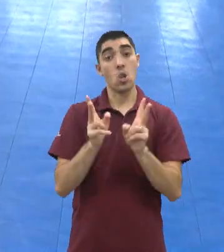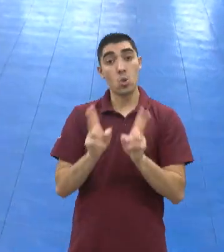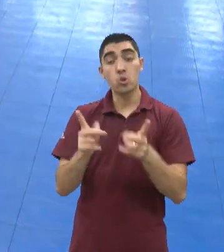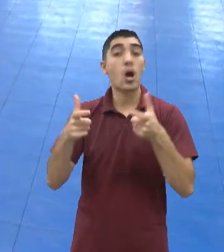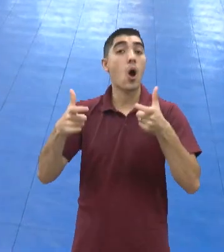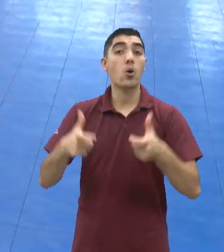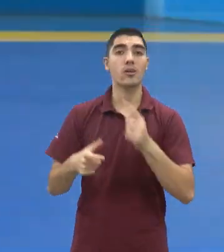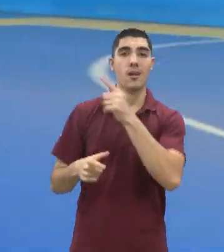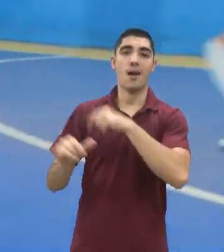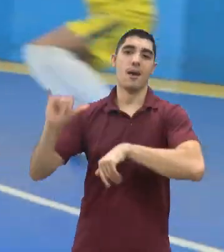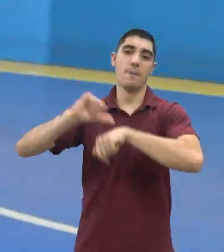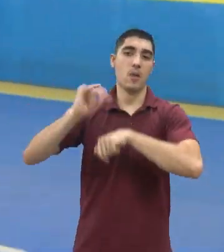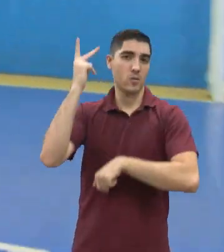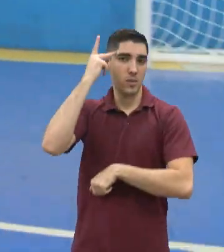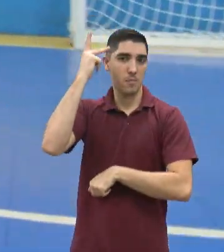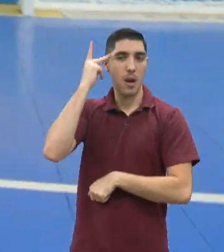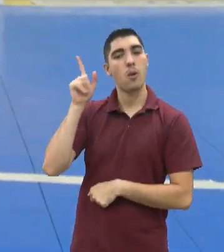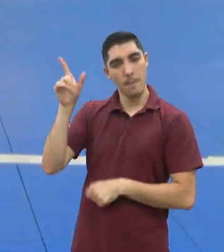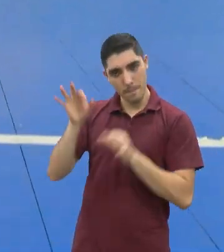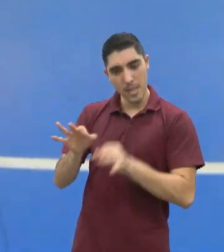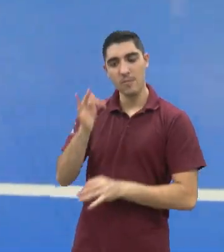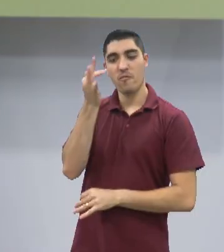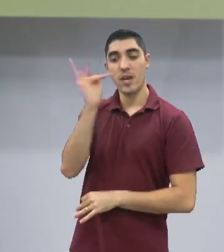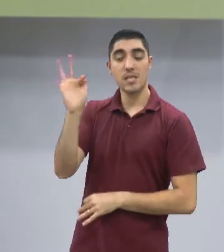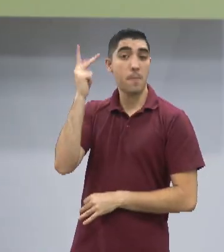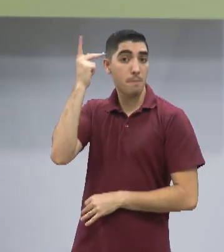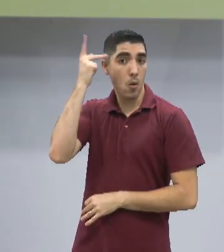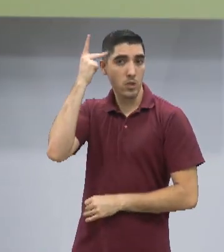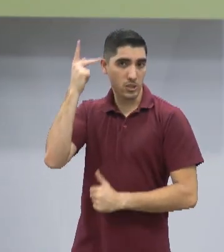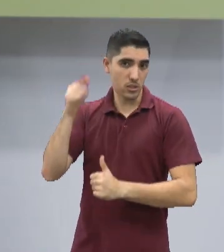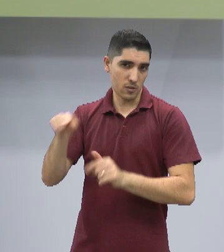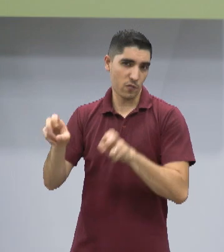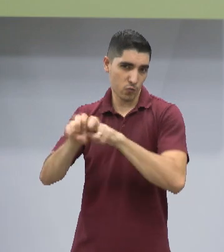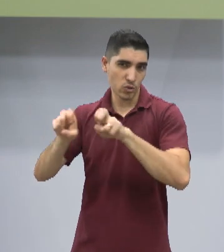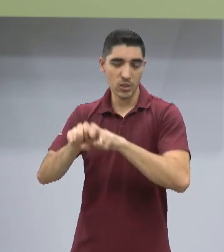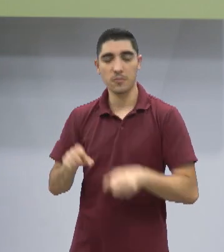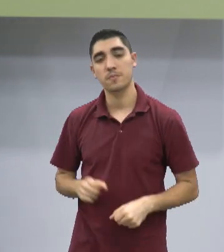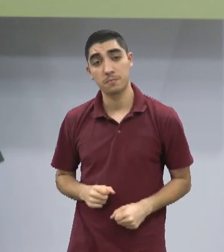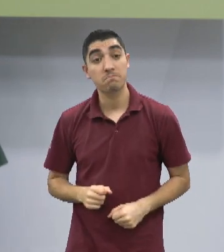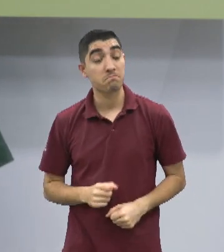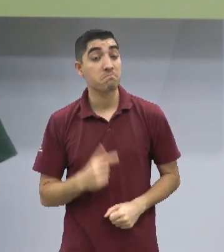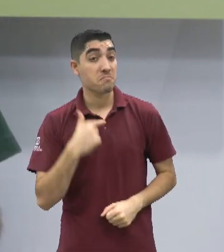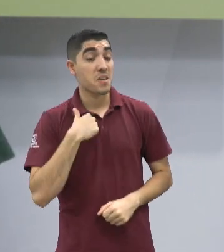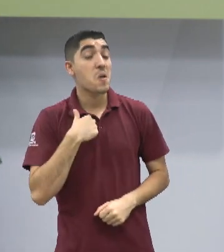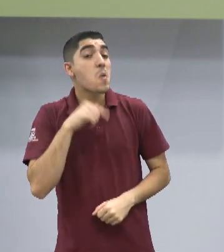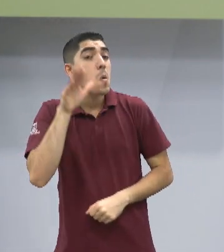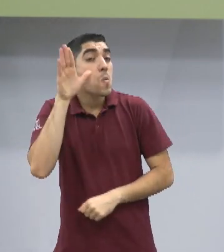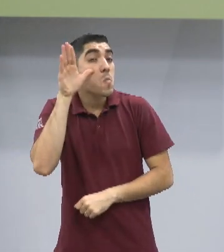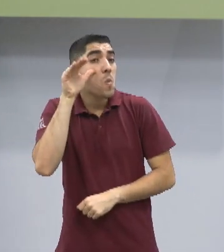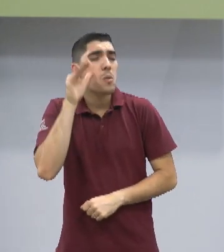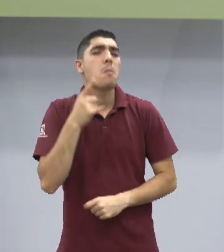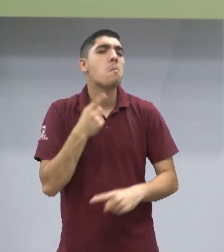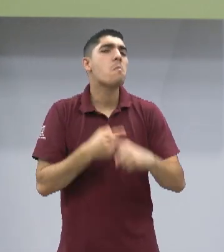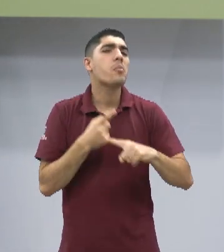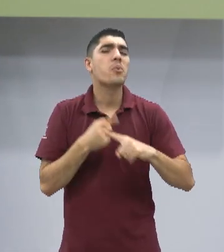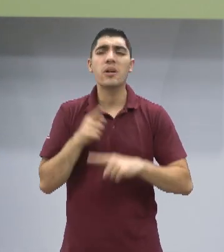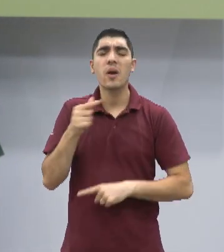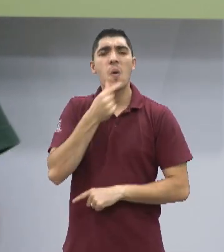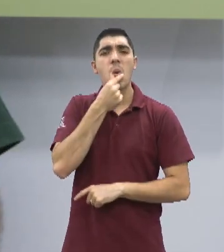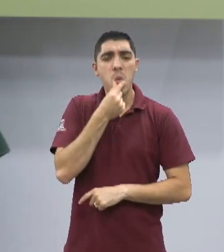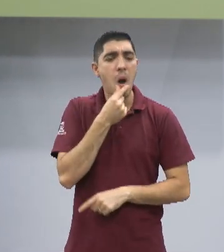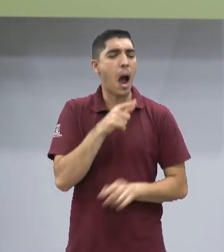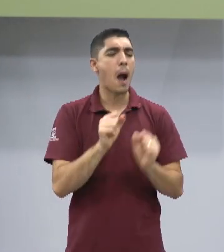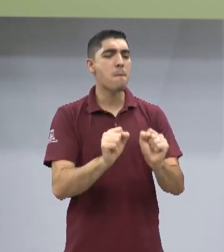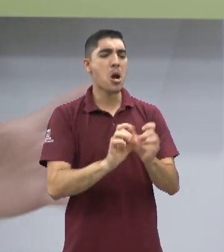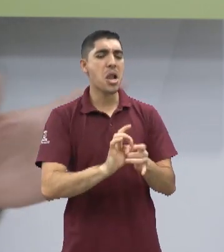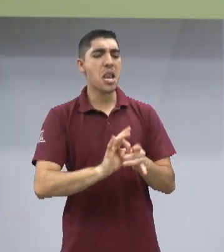em São Paulo, o ginásio da Federação Paulista de Futsal, Brunão. Eu ainda estou curioso para saber por que o árbitro deu a partida e falou assim,